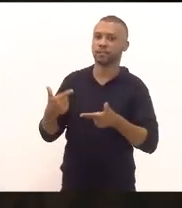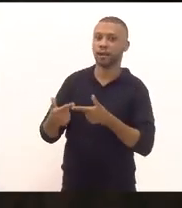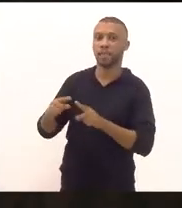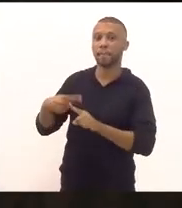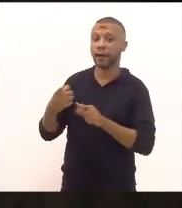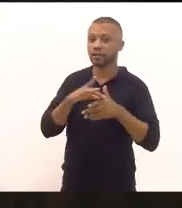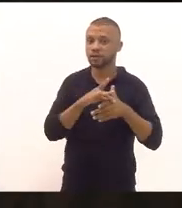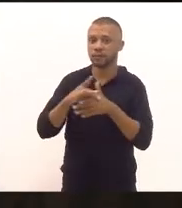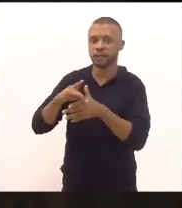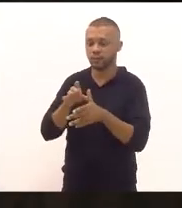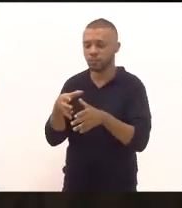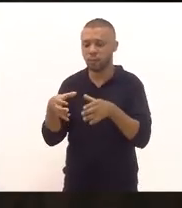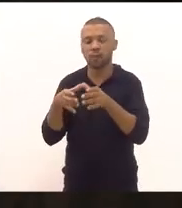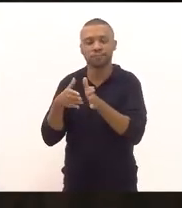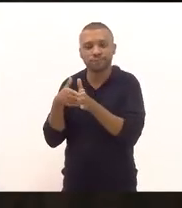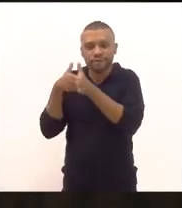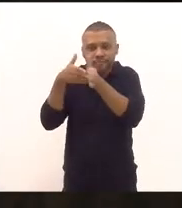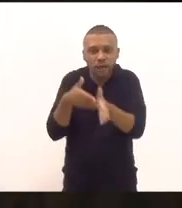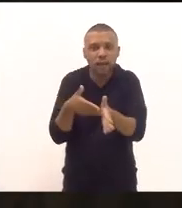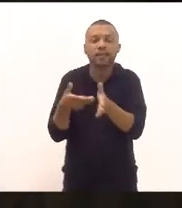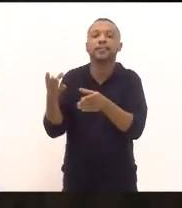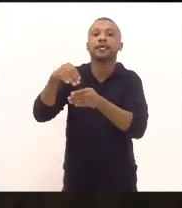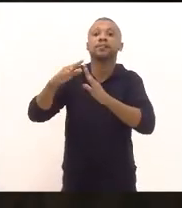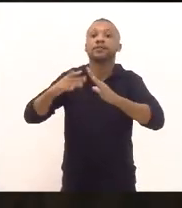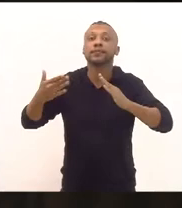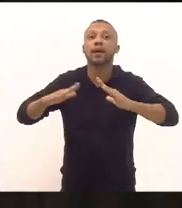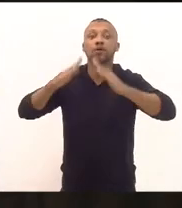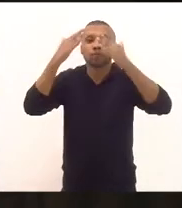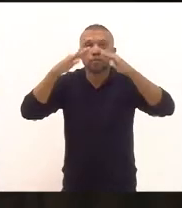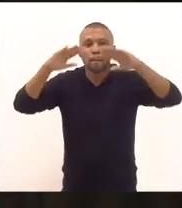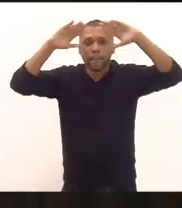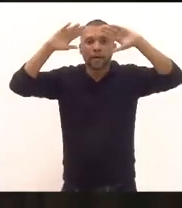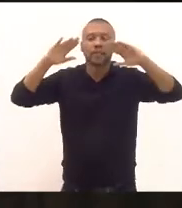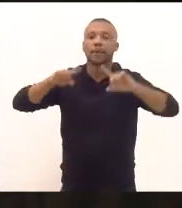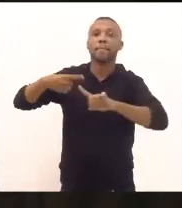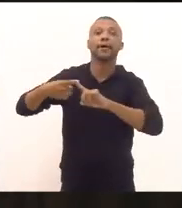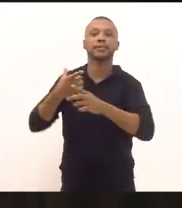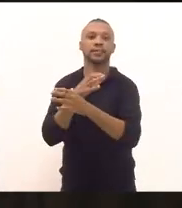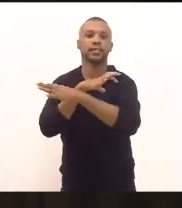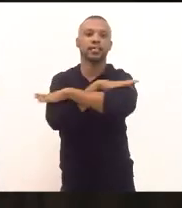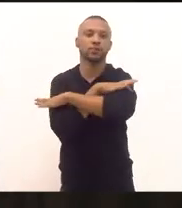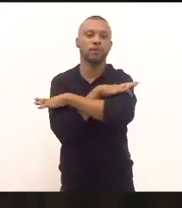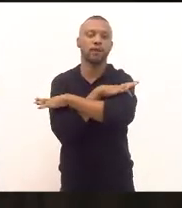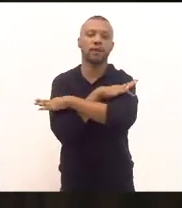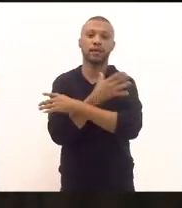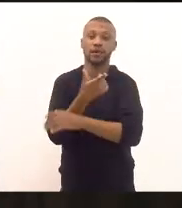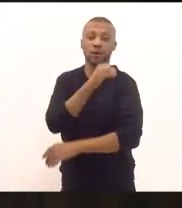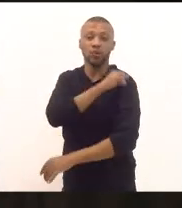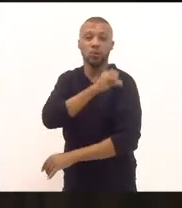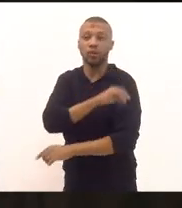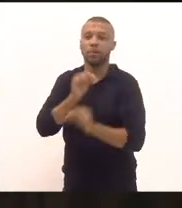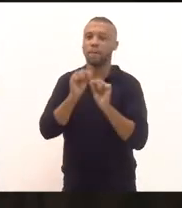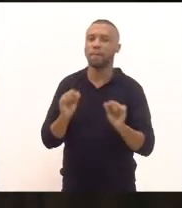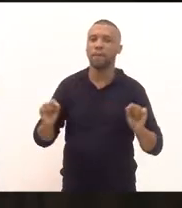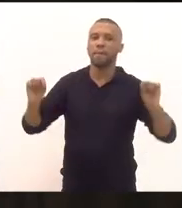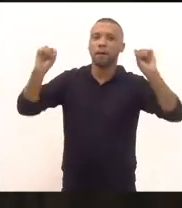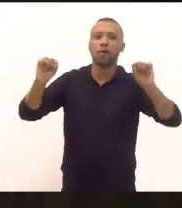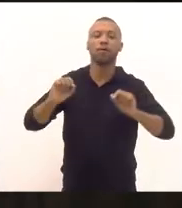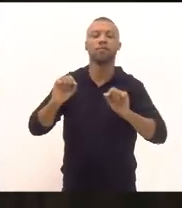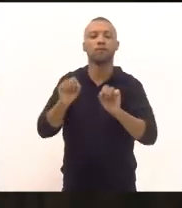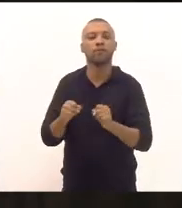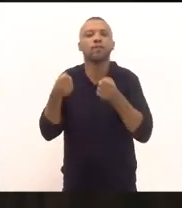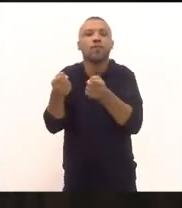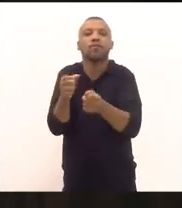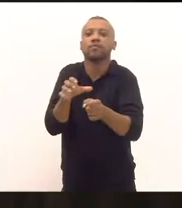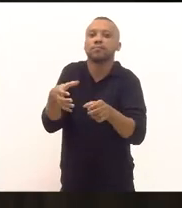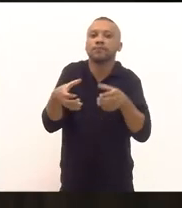conjunto de lideranças fiéis e terreiros de umbanda e candomblé em todo o estado do Rio de Janeiro um esforço